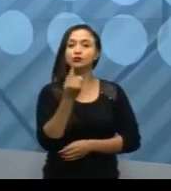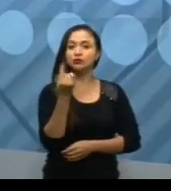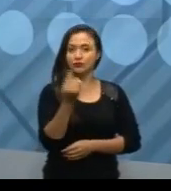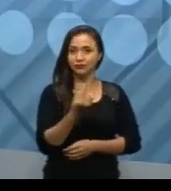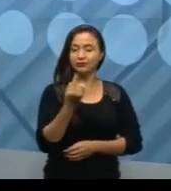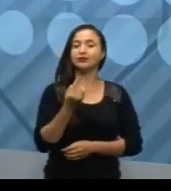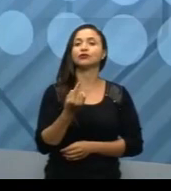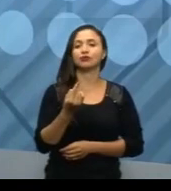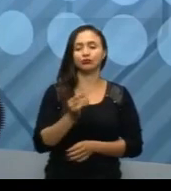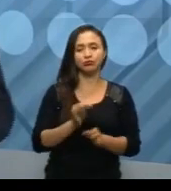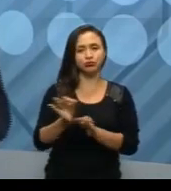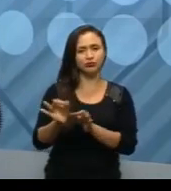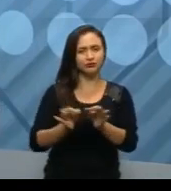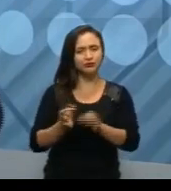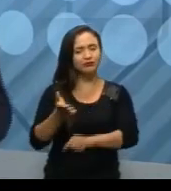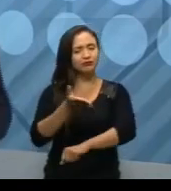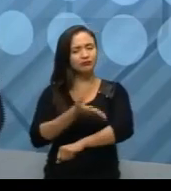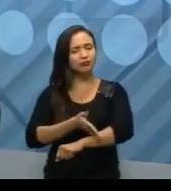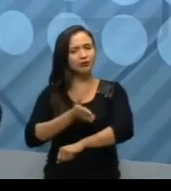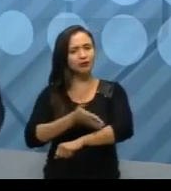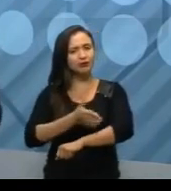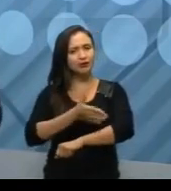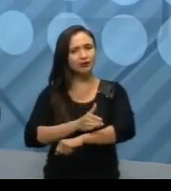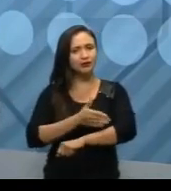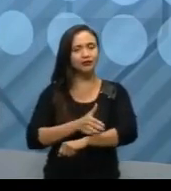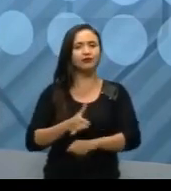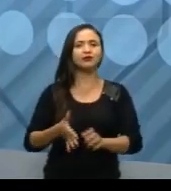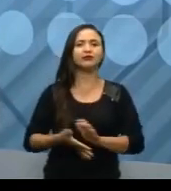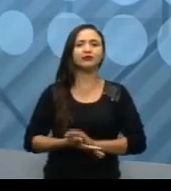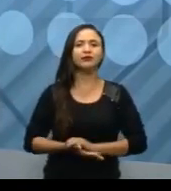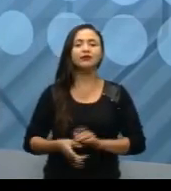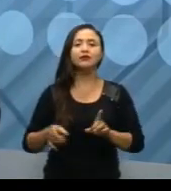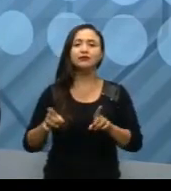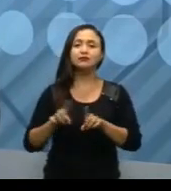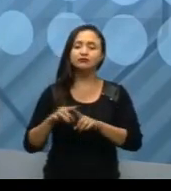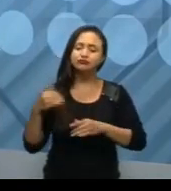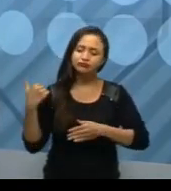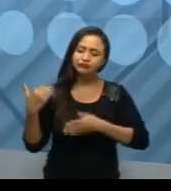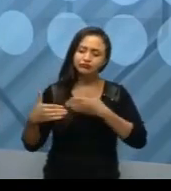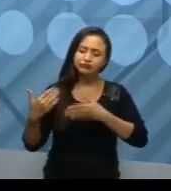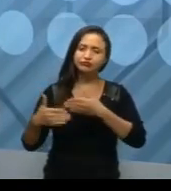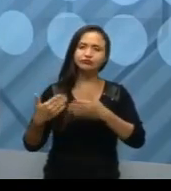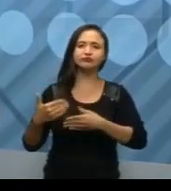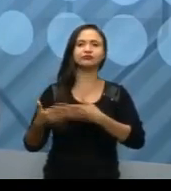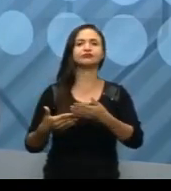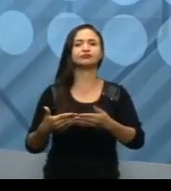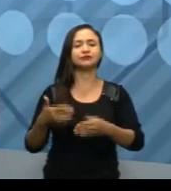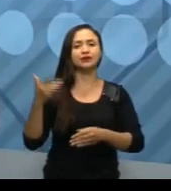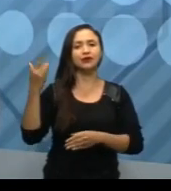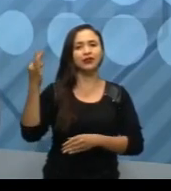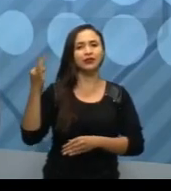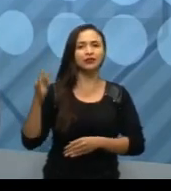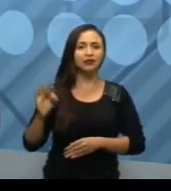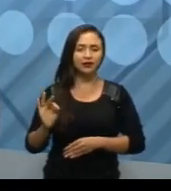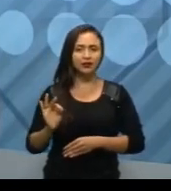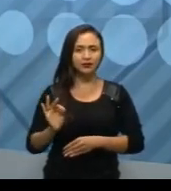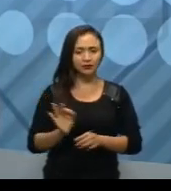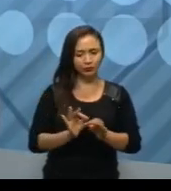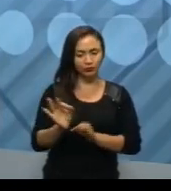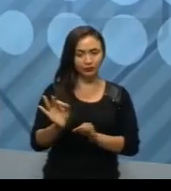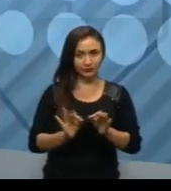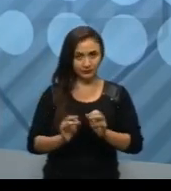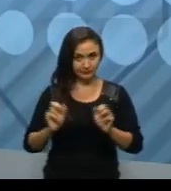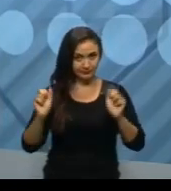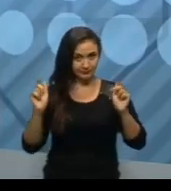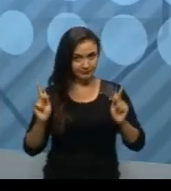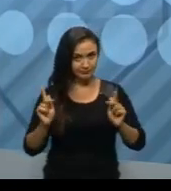esse orçamento para treinar e desenvolvendo essa técnica de orçar. Ok?